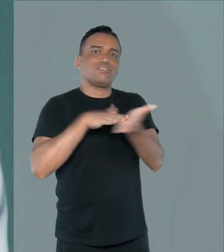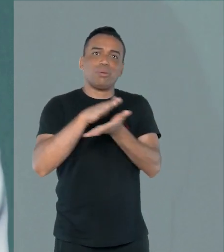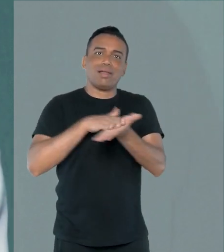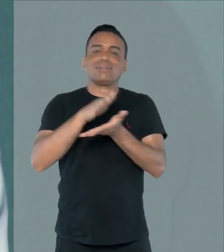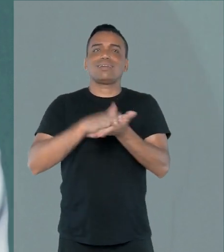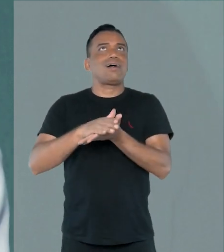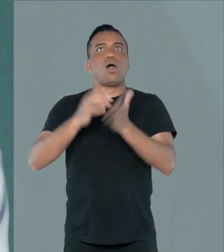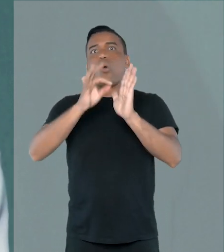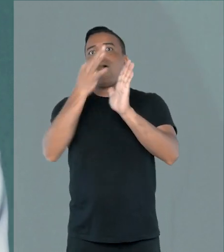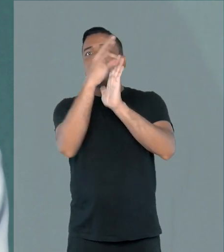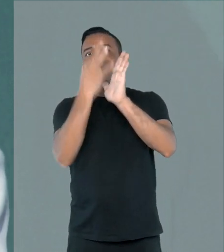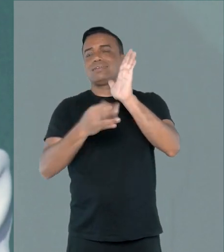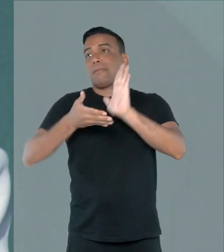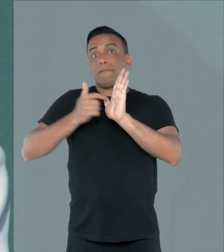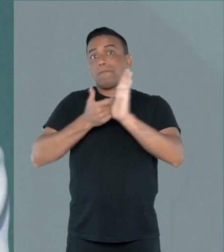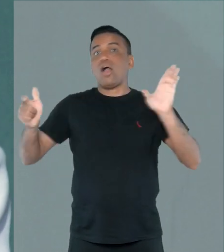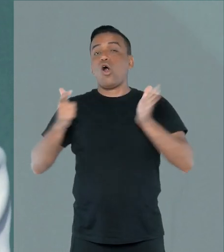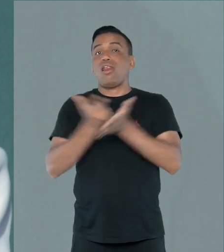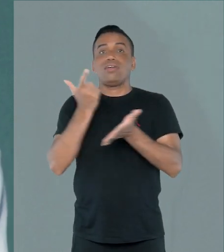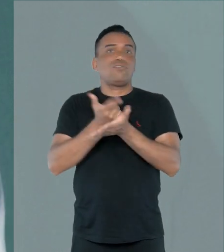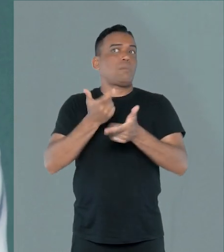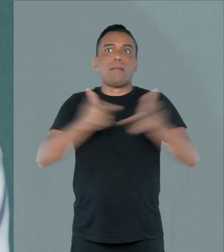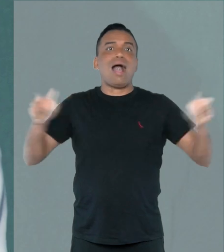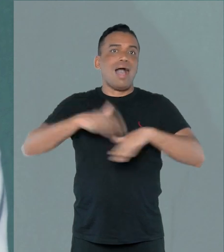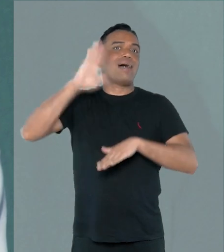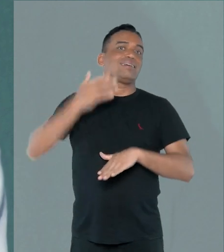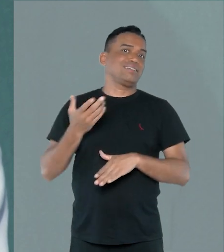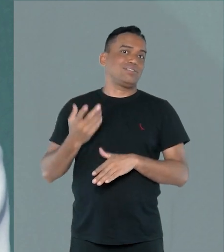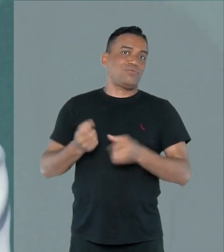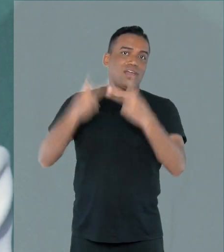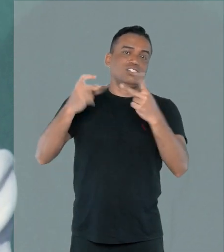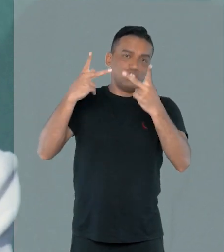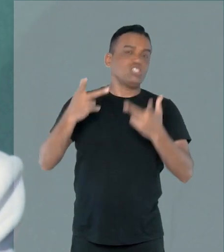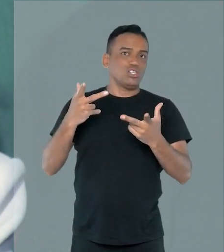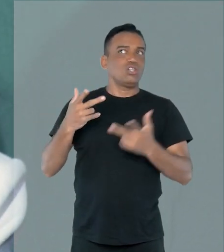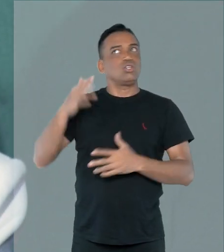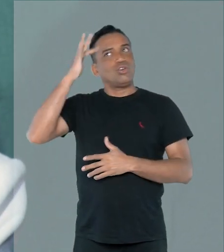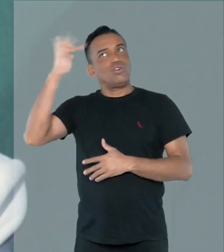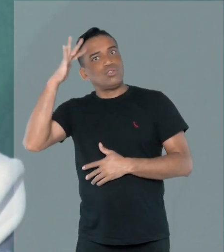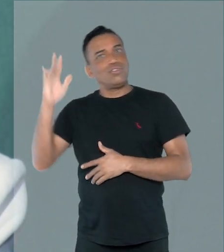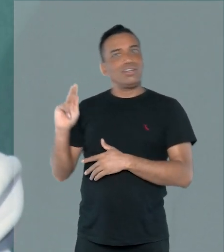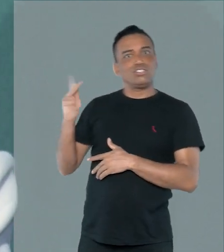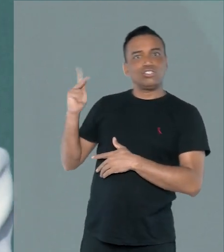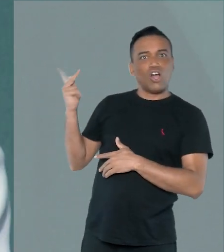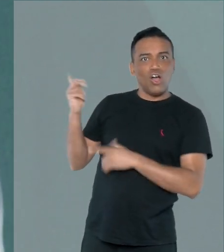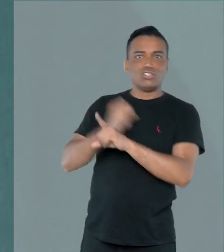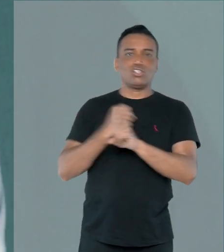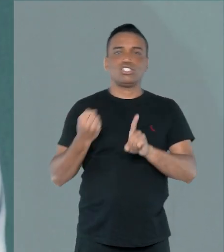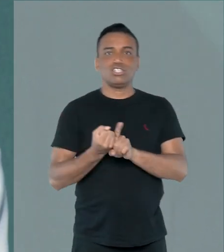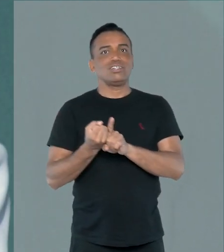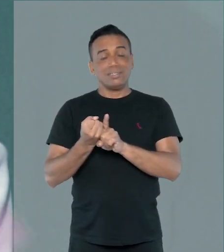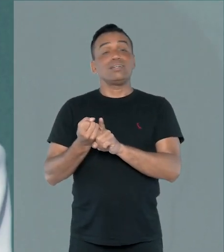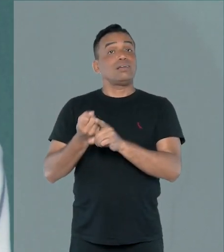mais vendidos, enquanto a história, a sociologia, a filosofia são, infelizmente, né, colocados